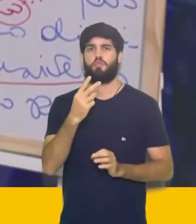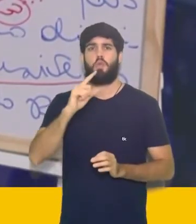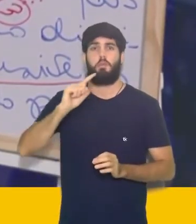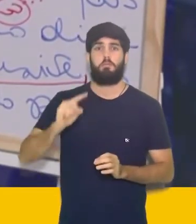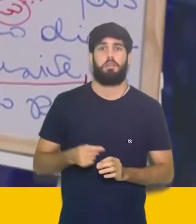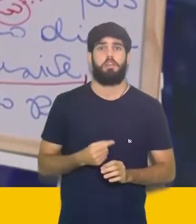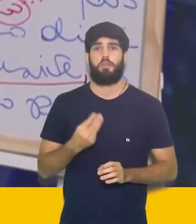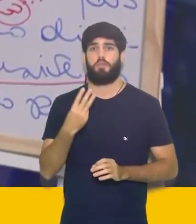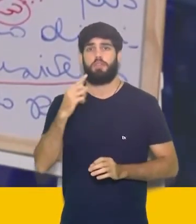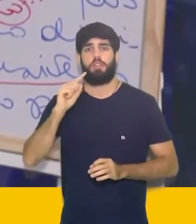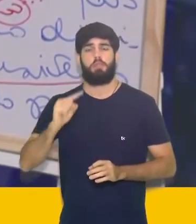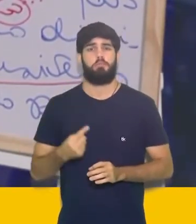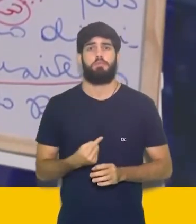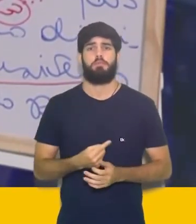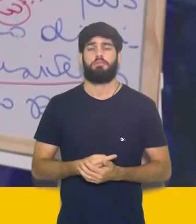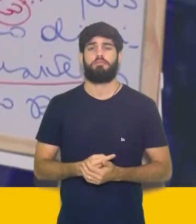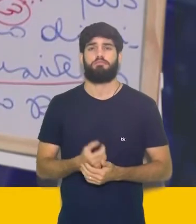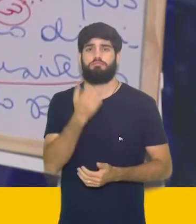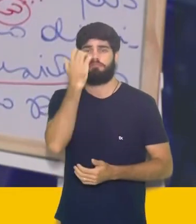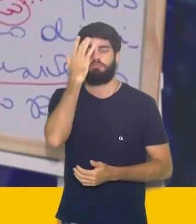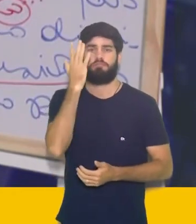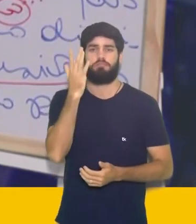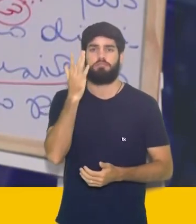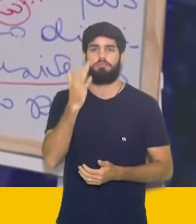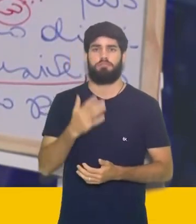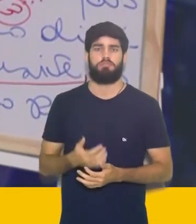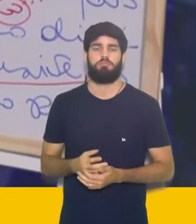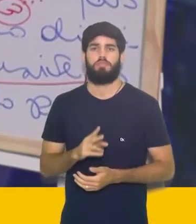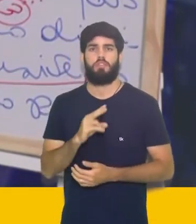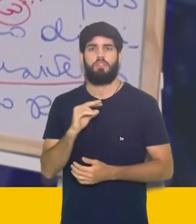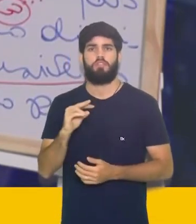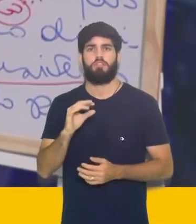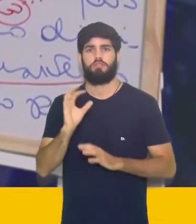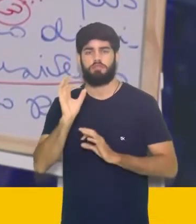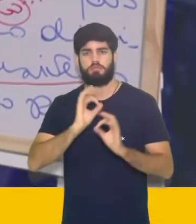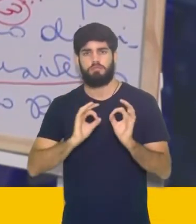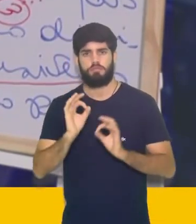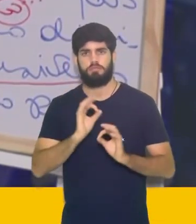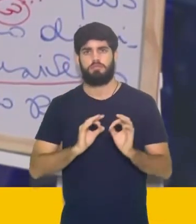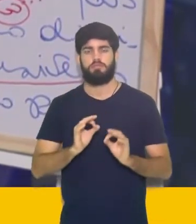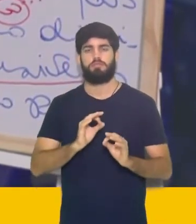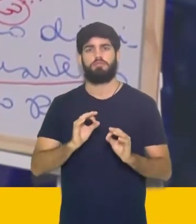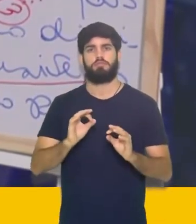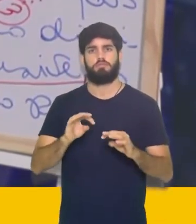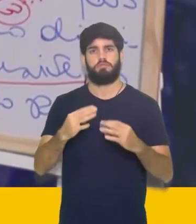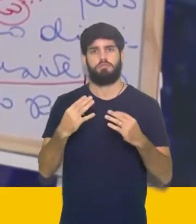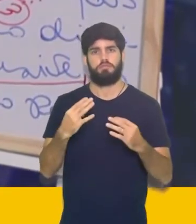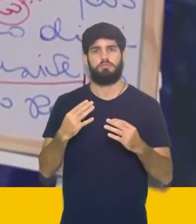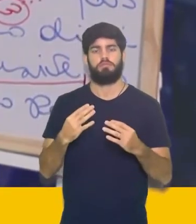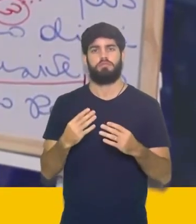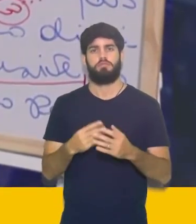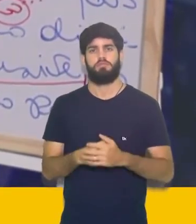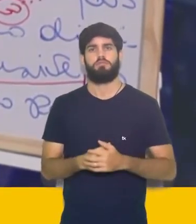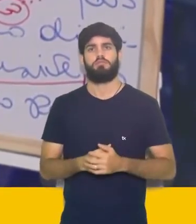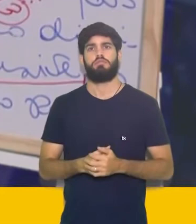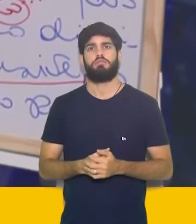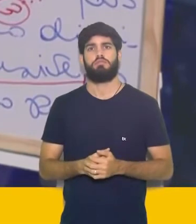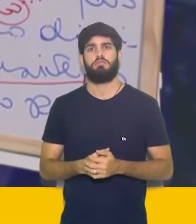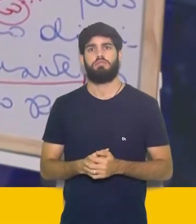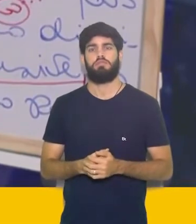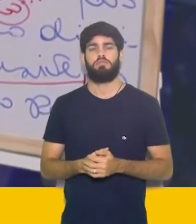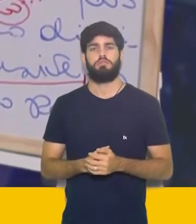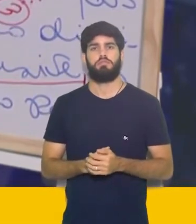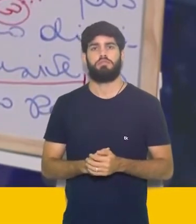compreenderam? Então, deixa isso também fácil para quem vai te corrigir. Seduzir o outro é parte do seu